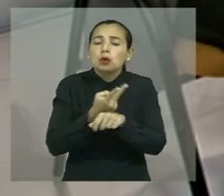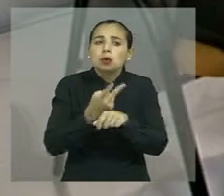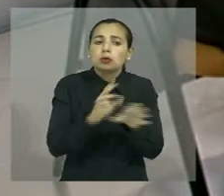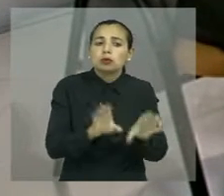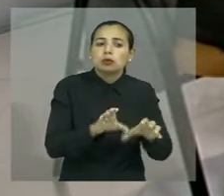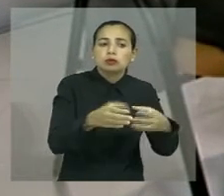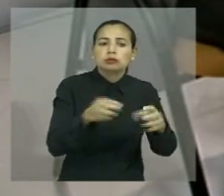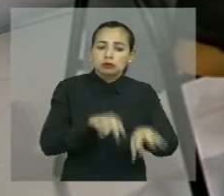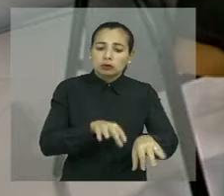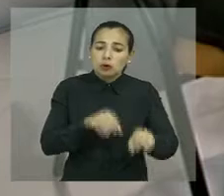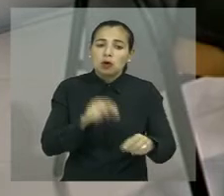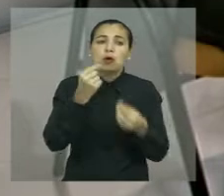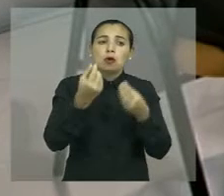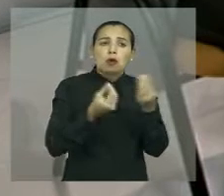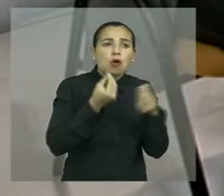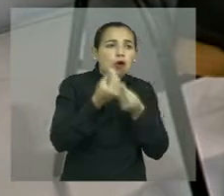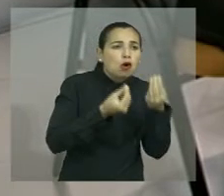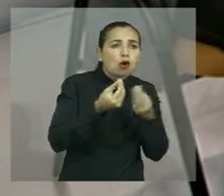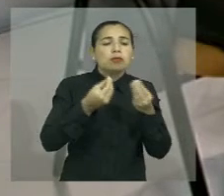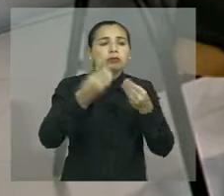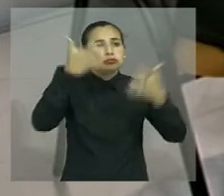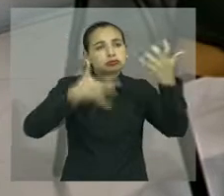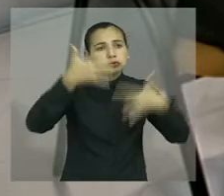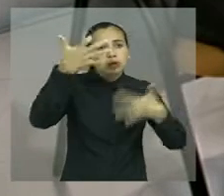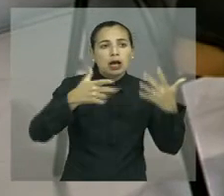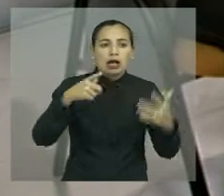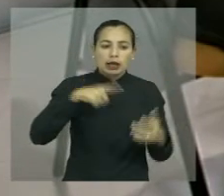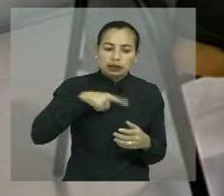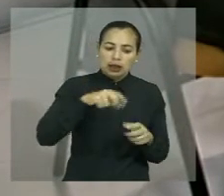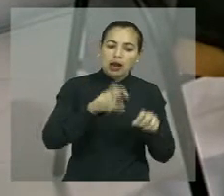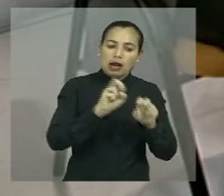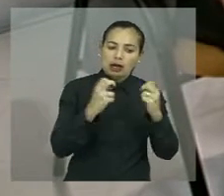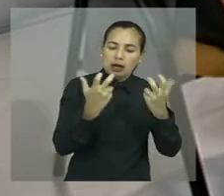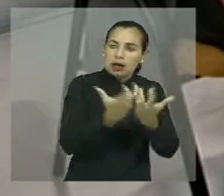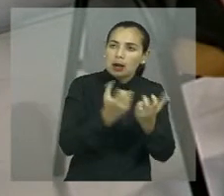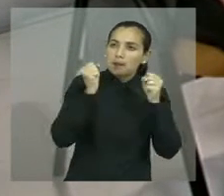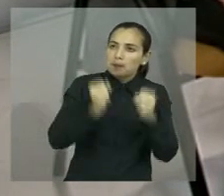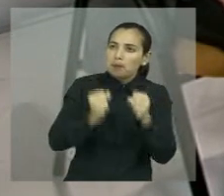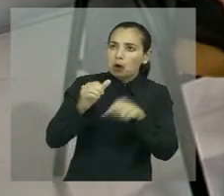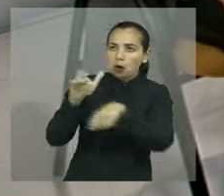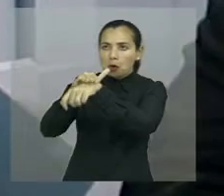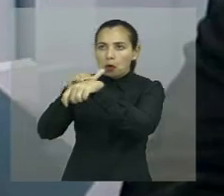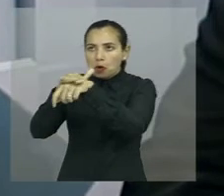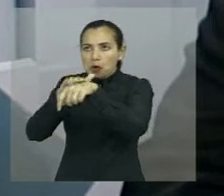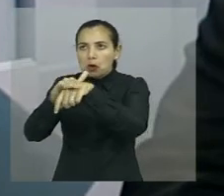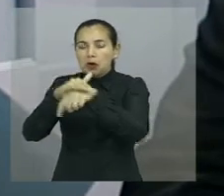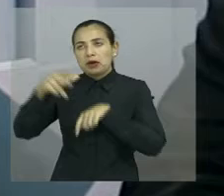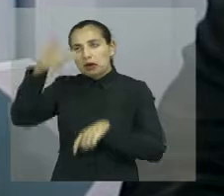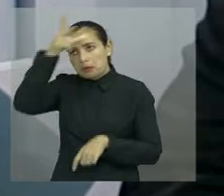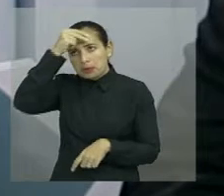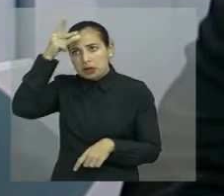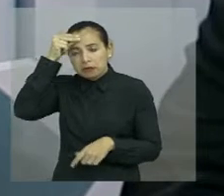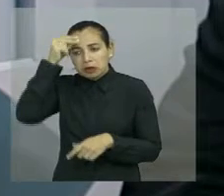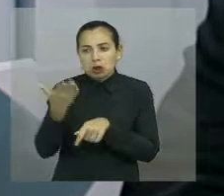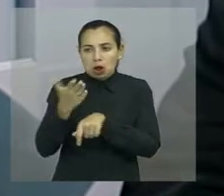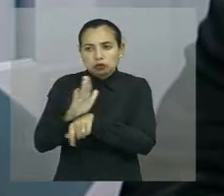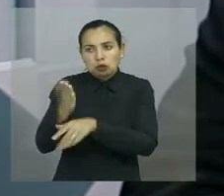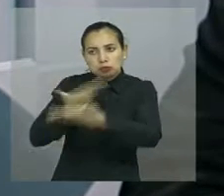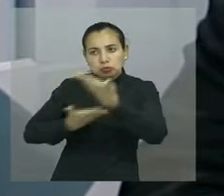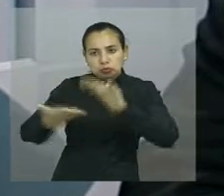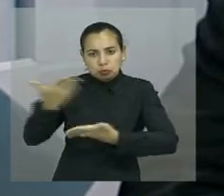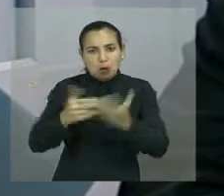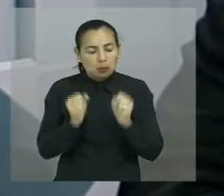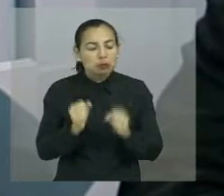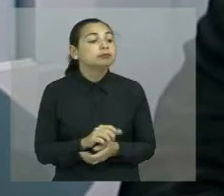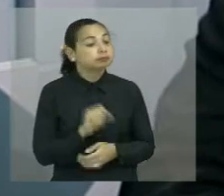uma intermediação junto com o prefeito para resolver uma determinada situação. Exatamente, isso é muito importante que seja dito, aqueles que também não